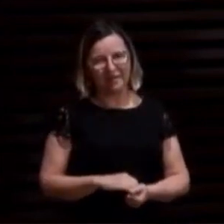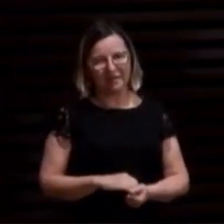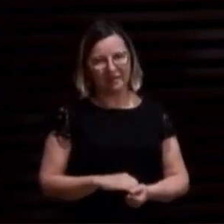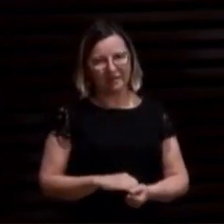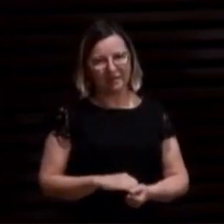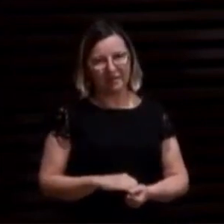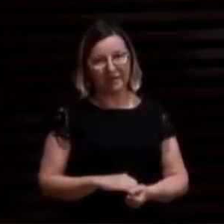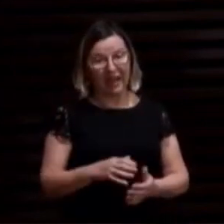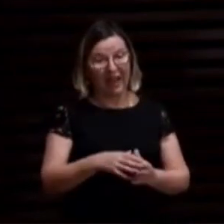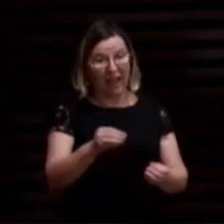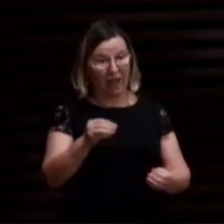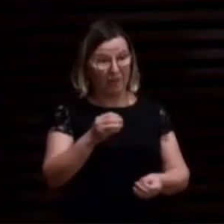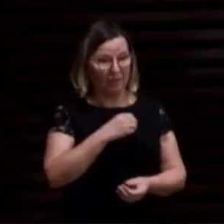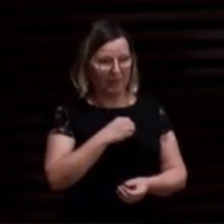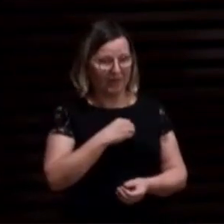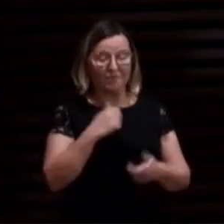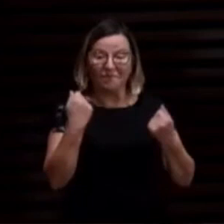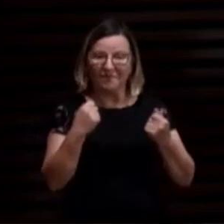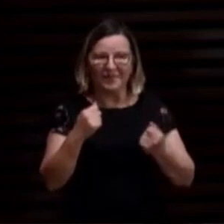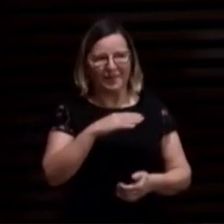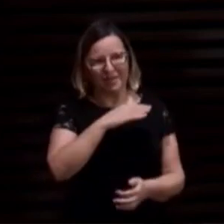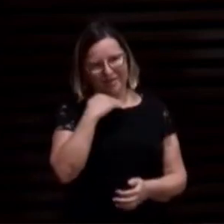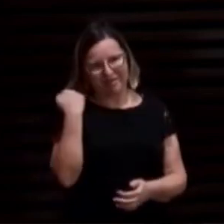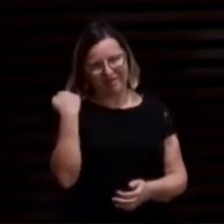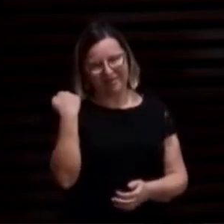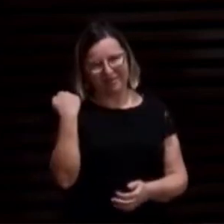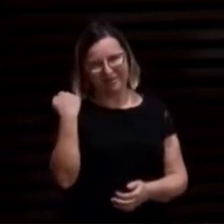Porque a alma que pecar, essa terá que morrer.